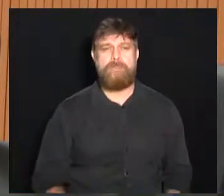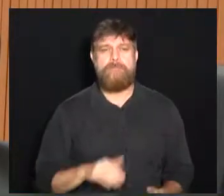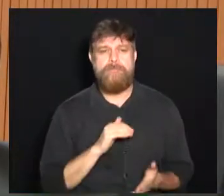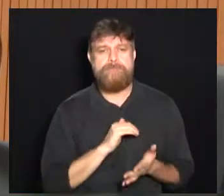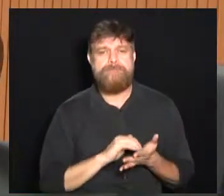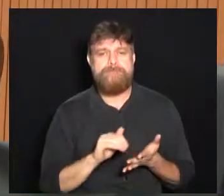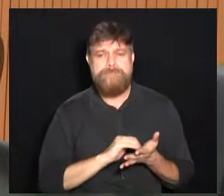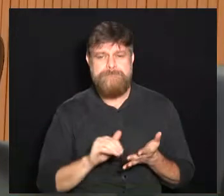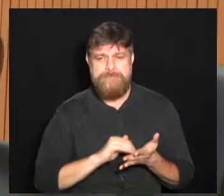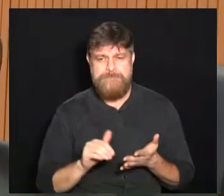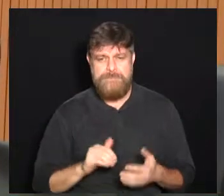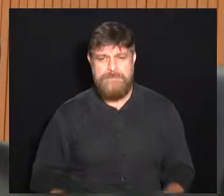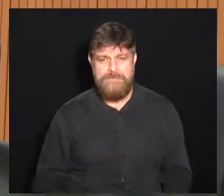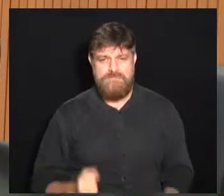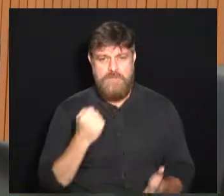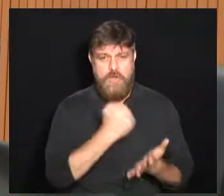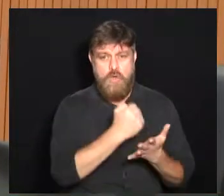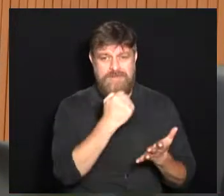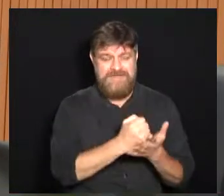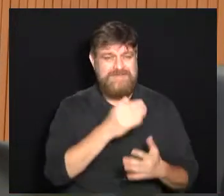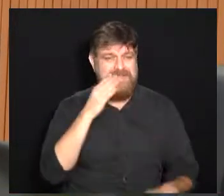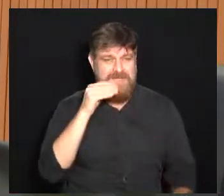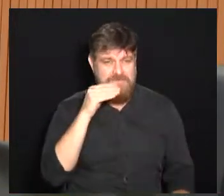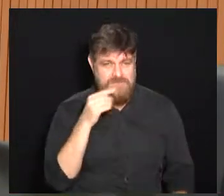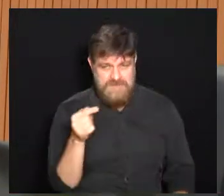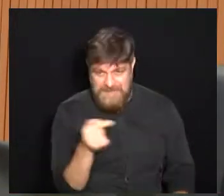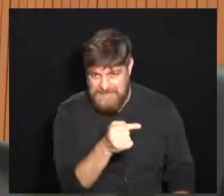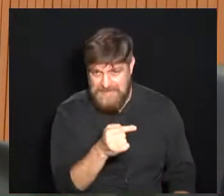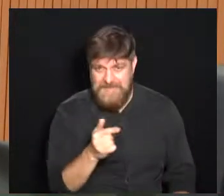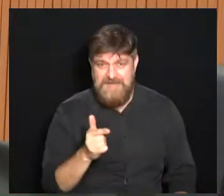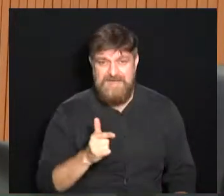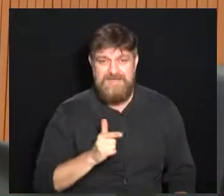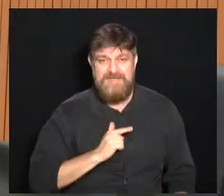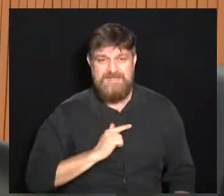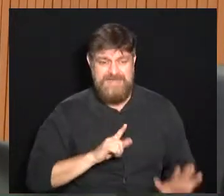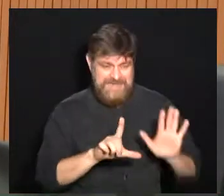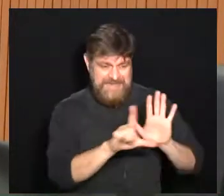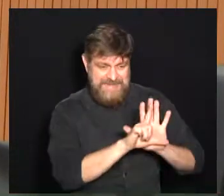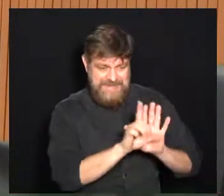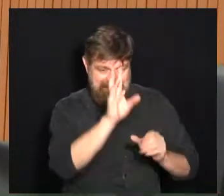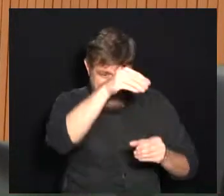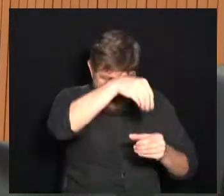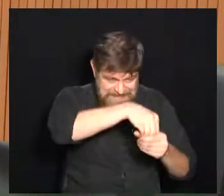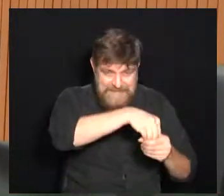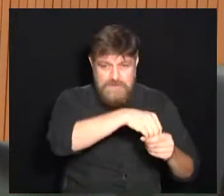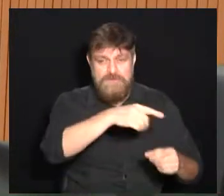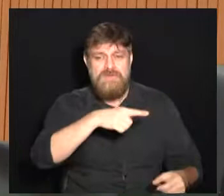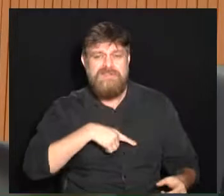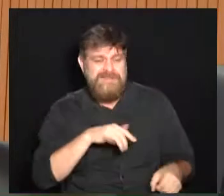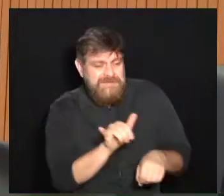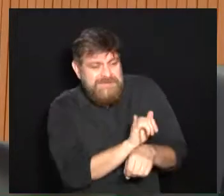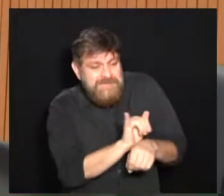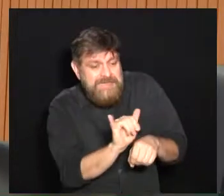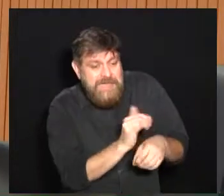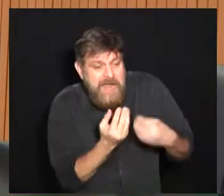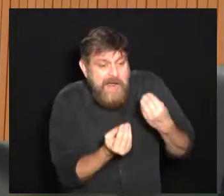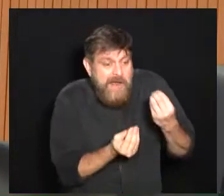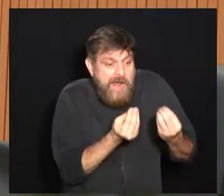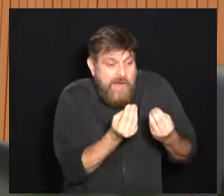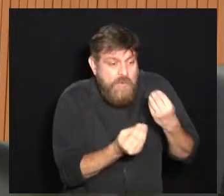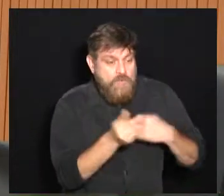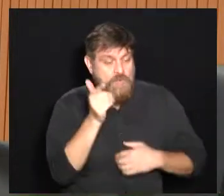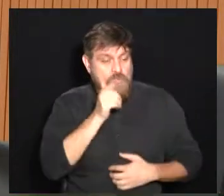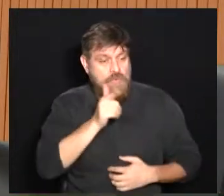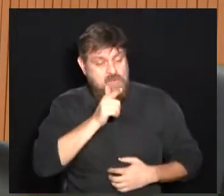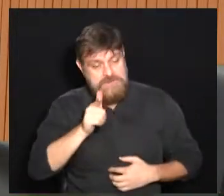da recontratação dos funcionários, existiria dentro da lei alguma forma, algum caminho que